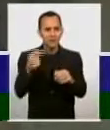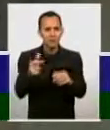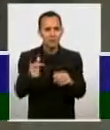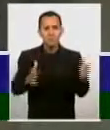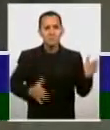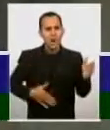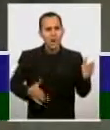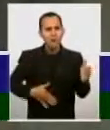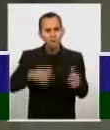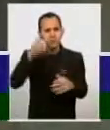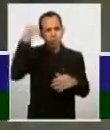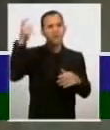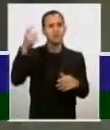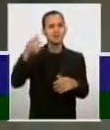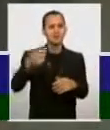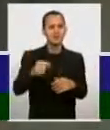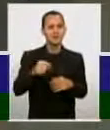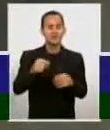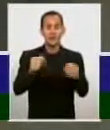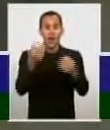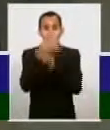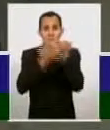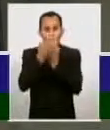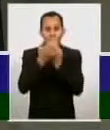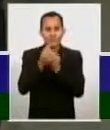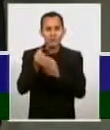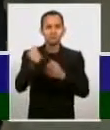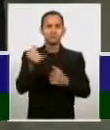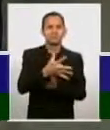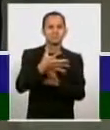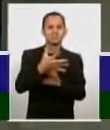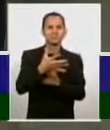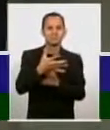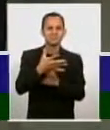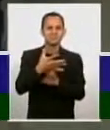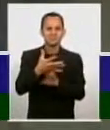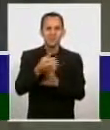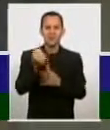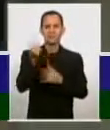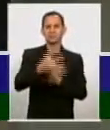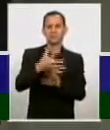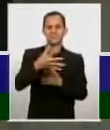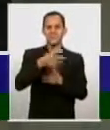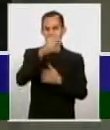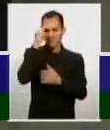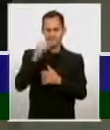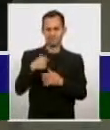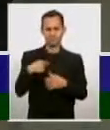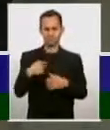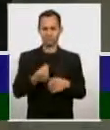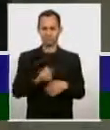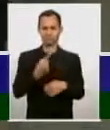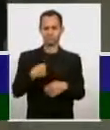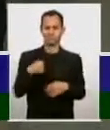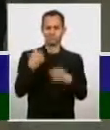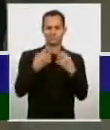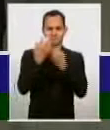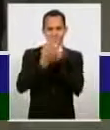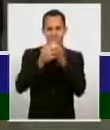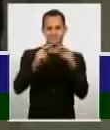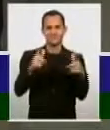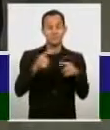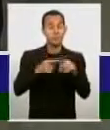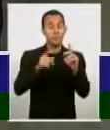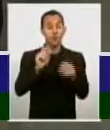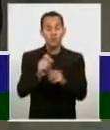qualidade, né? A qualidade da música, que às vezes é ouvida, perturba até os demais que estão ali. Então, baseado